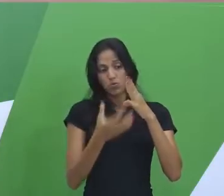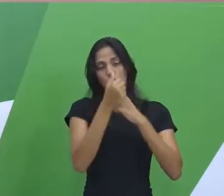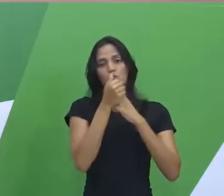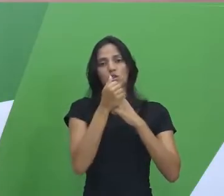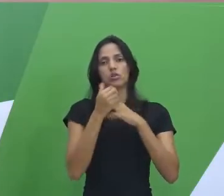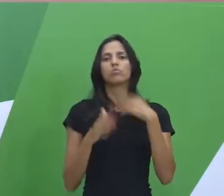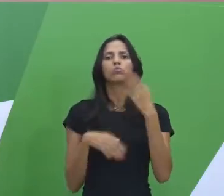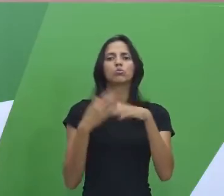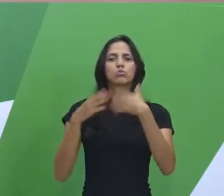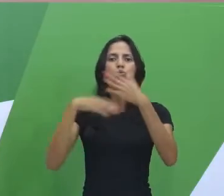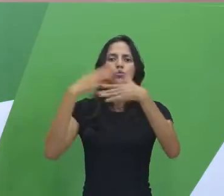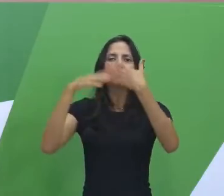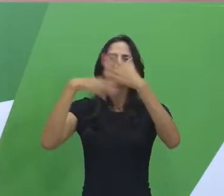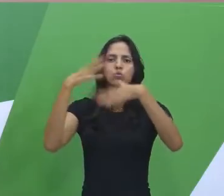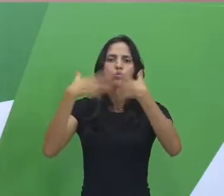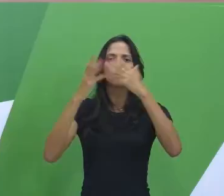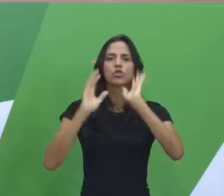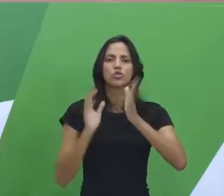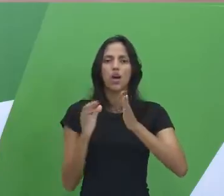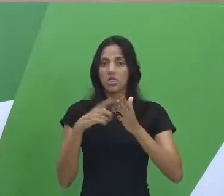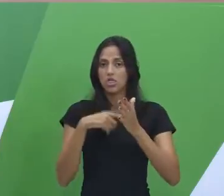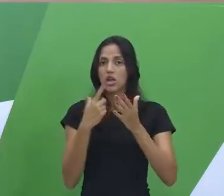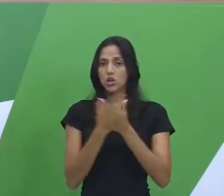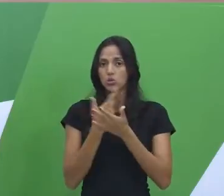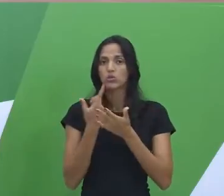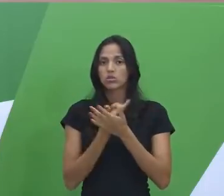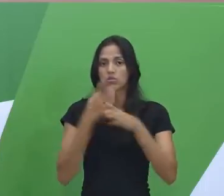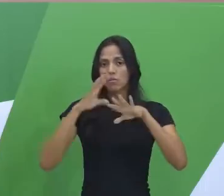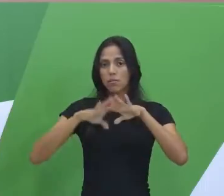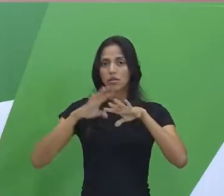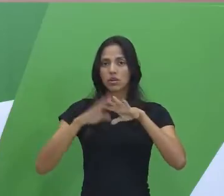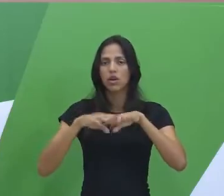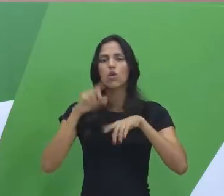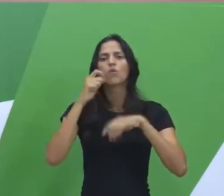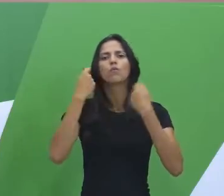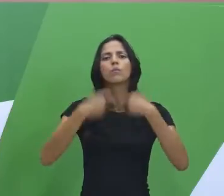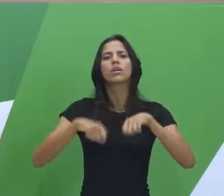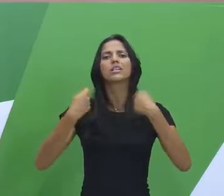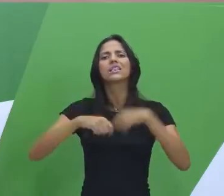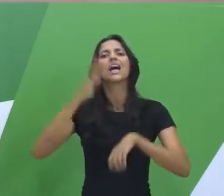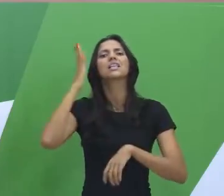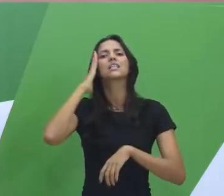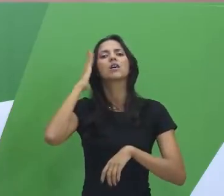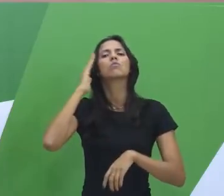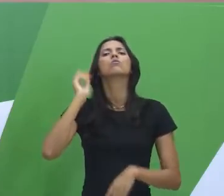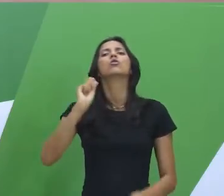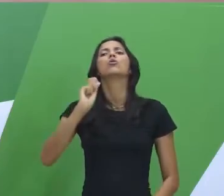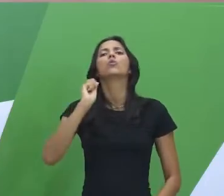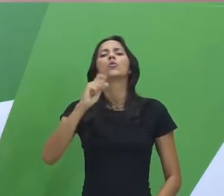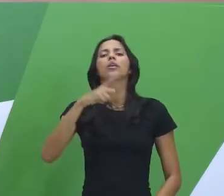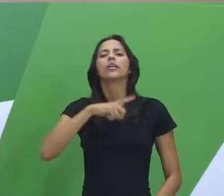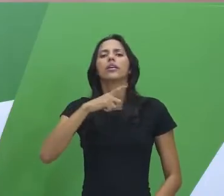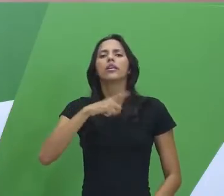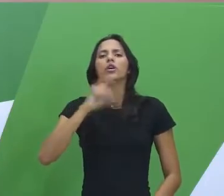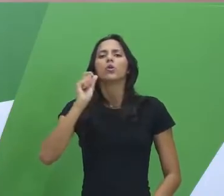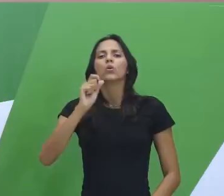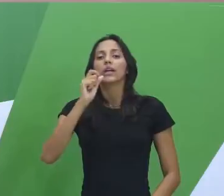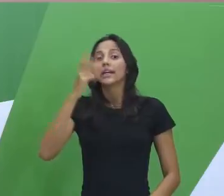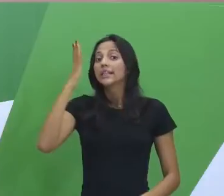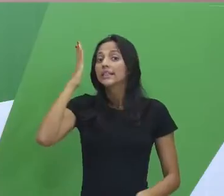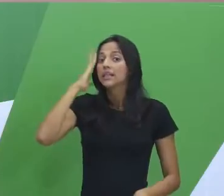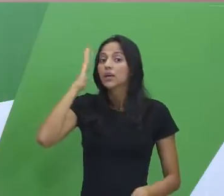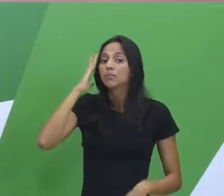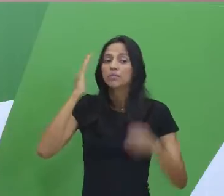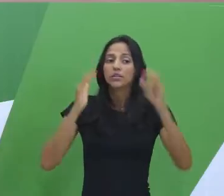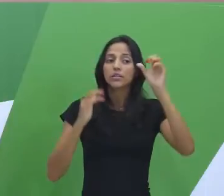que está formatado nos nossos livros? O que nós precisamos saber agora, depois dessa estrutura? Nós precisamos saber que